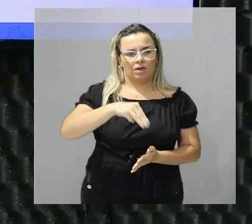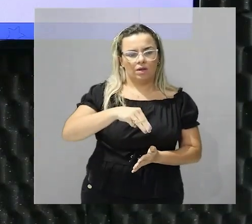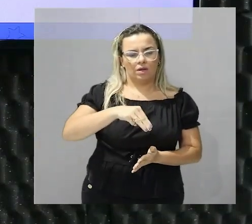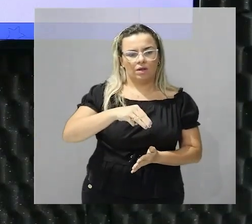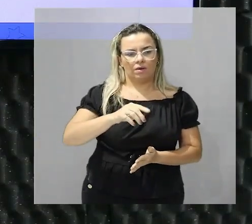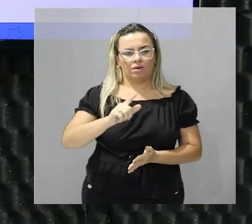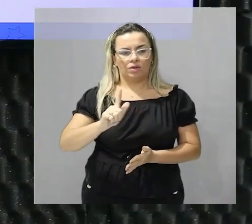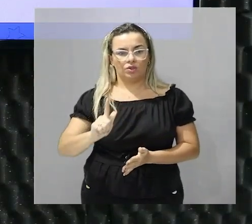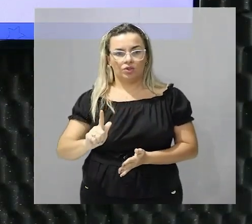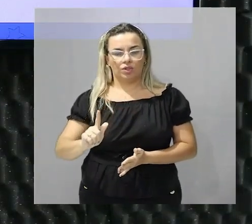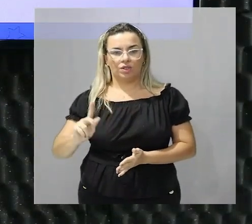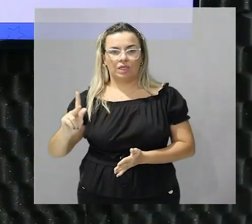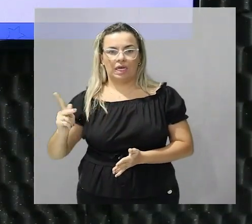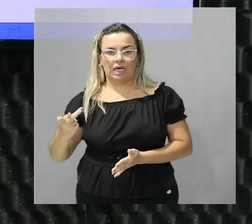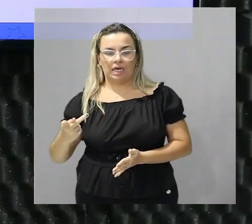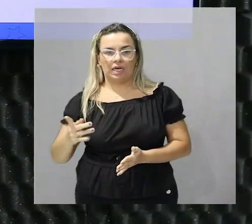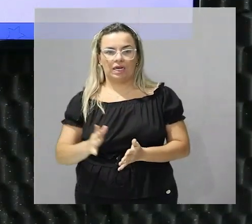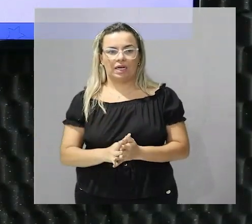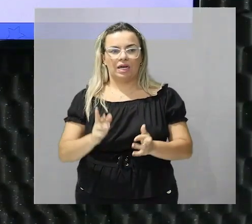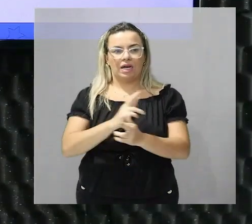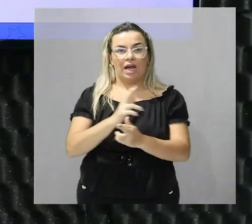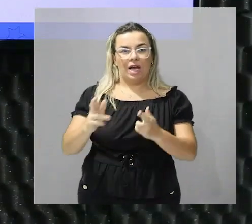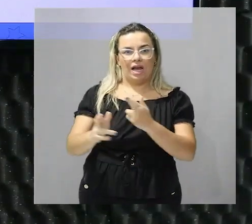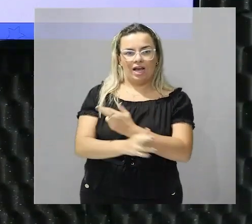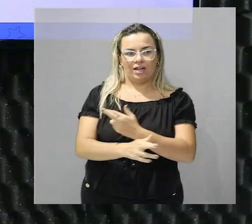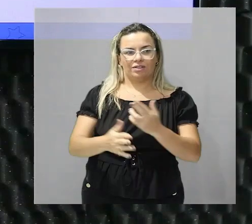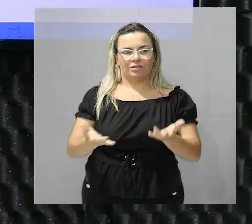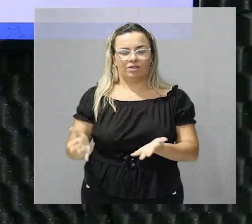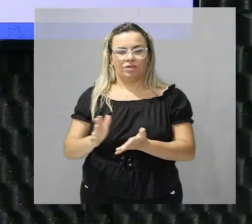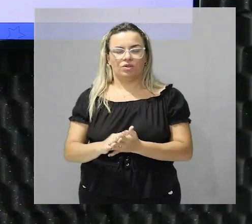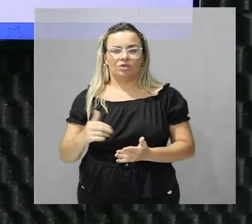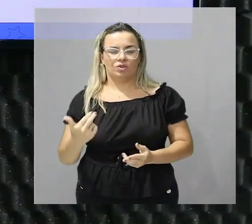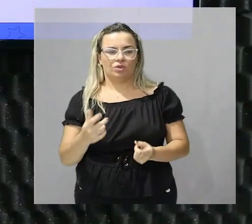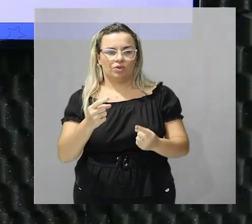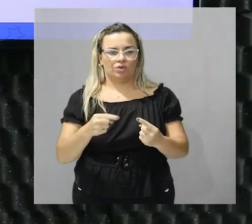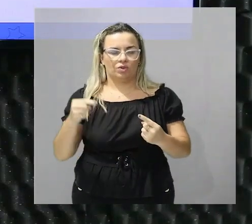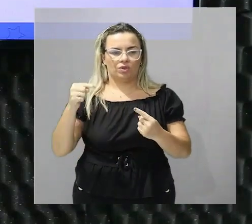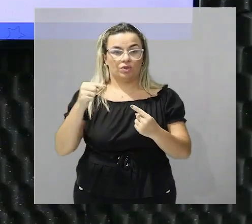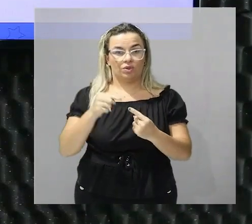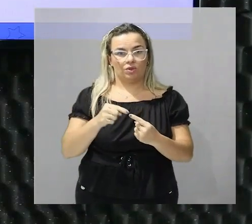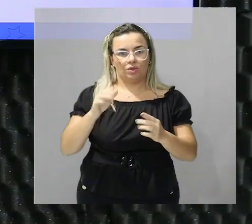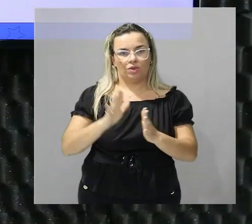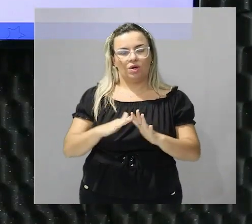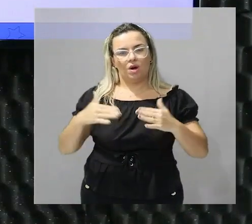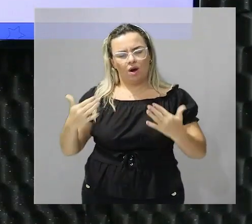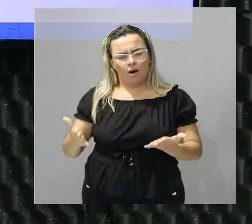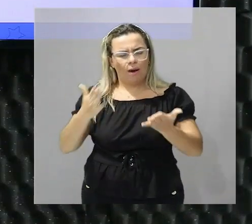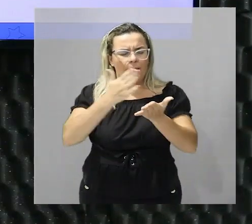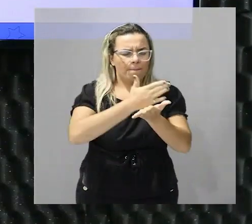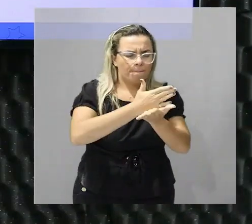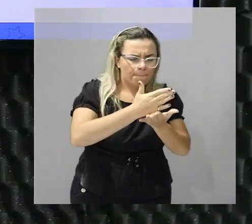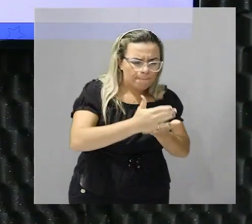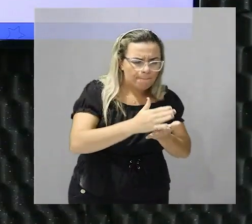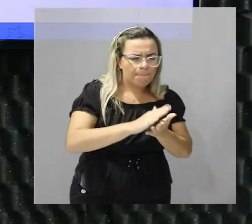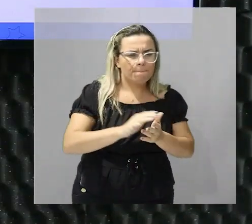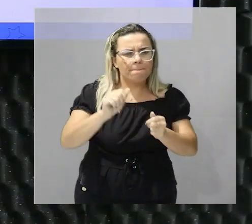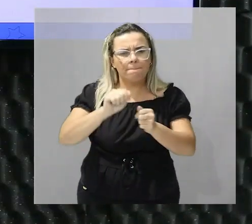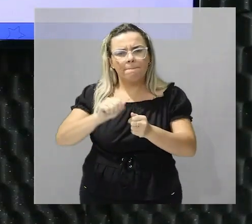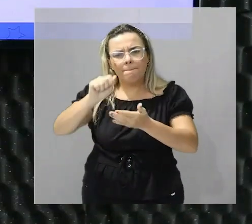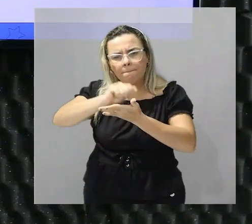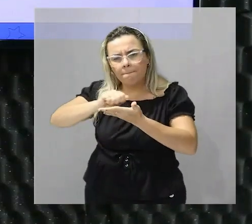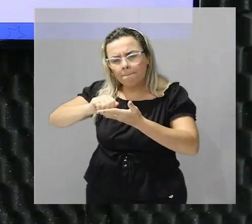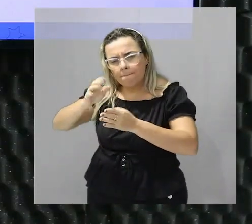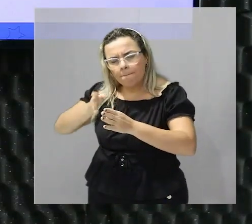e H. Então, esse é nosso objetivo. Para que a gente comece a fazer essa escrita e